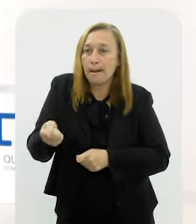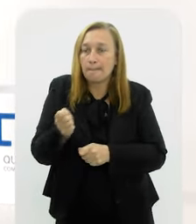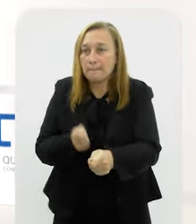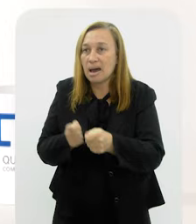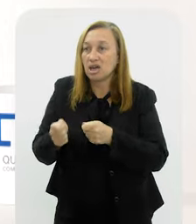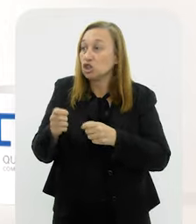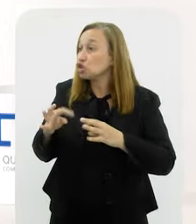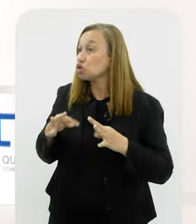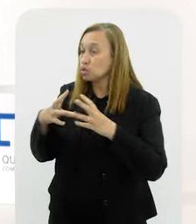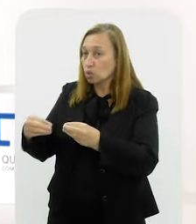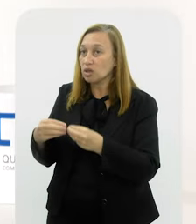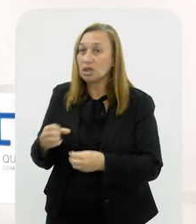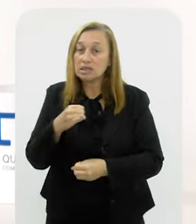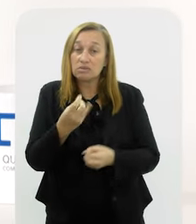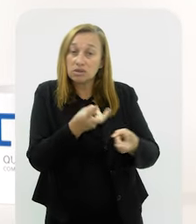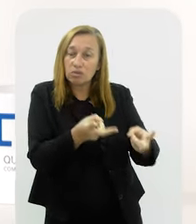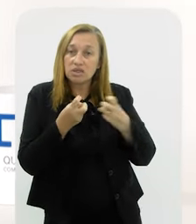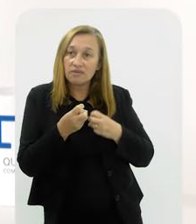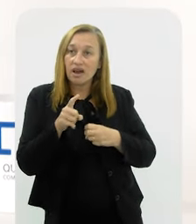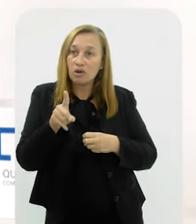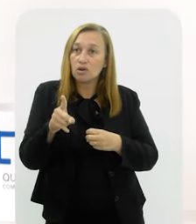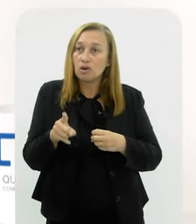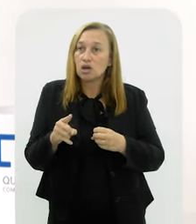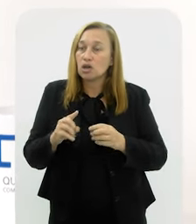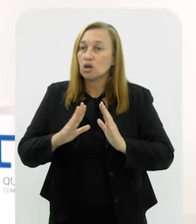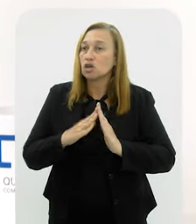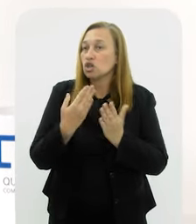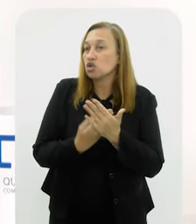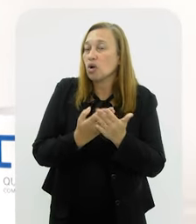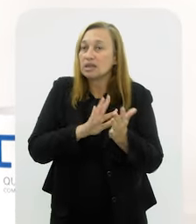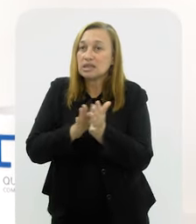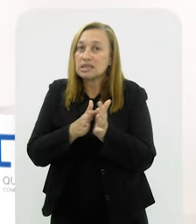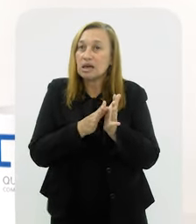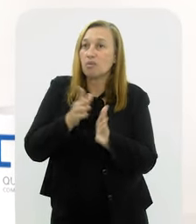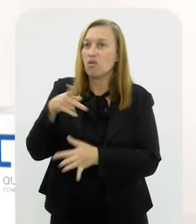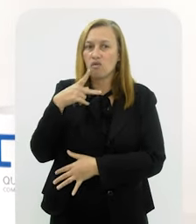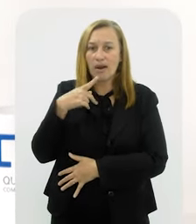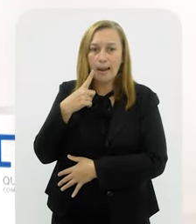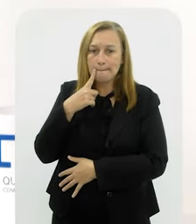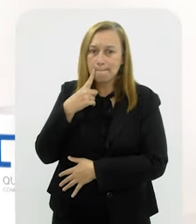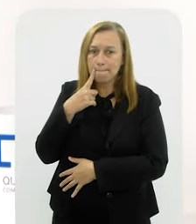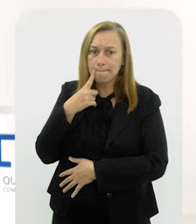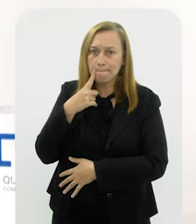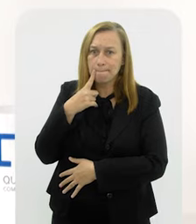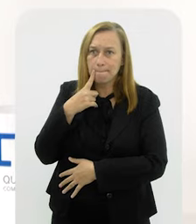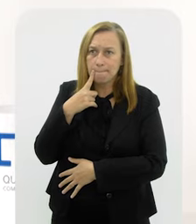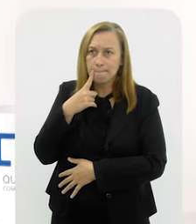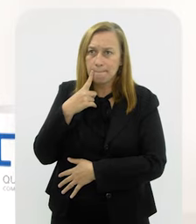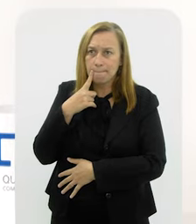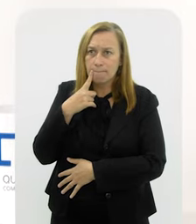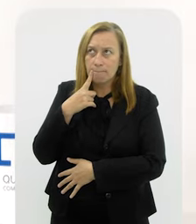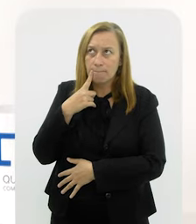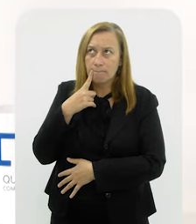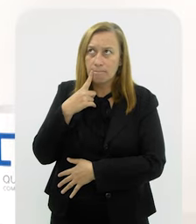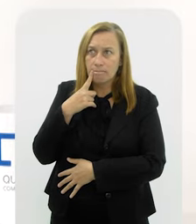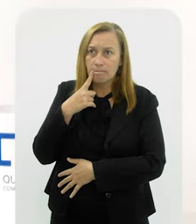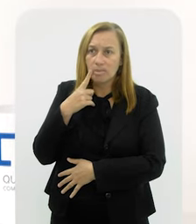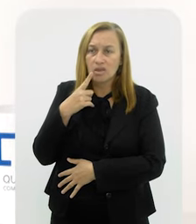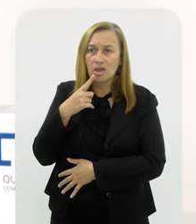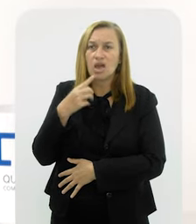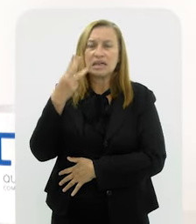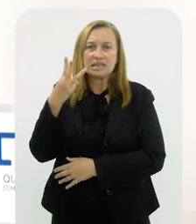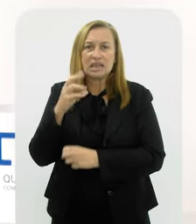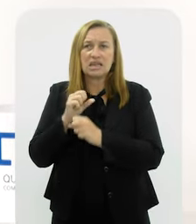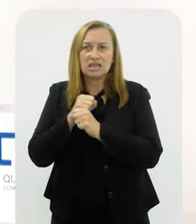mundo. Se você vê uma escola de samba, por exemplo, eu vou citar assim, uma escola que eu tive,